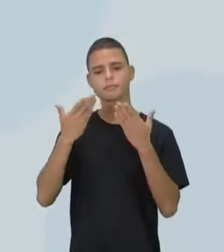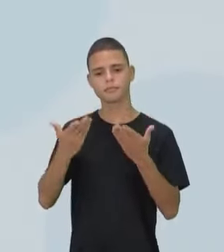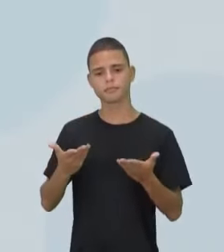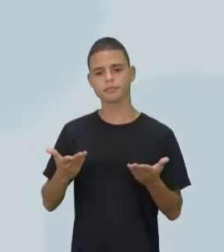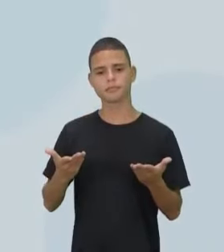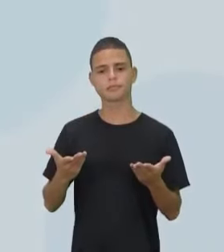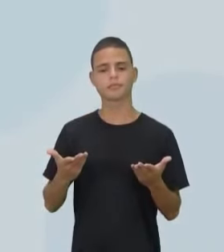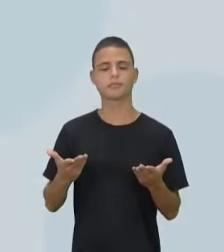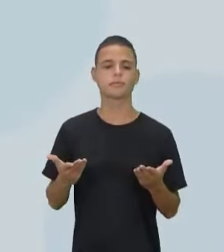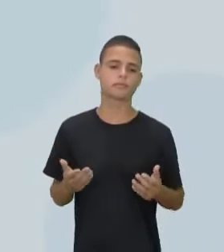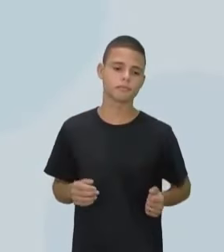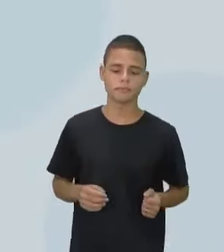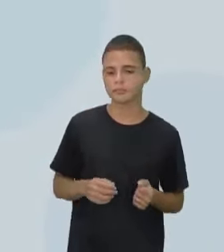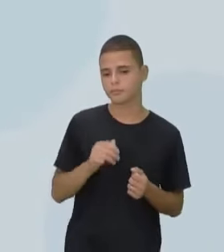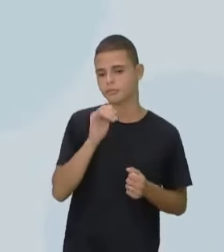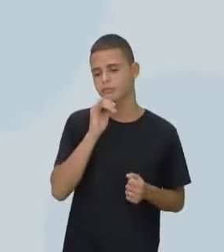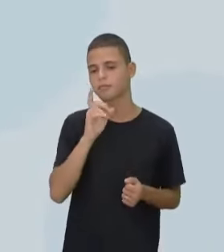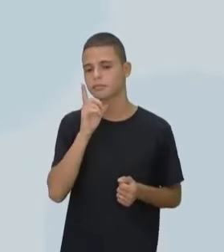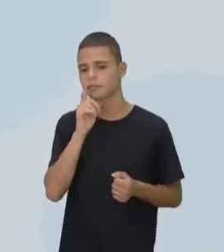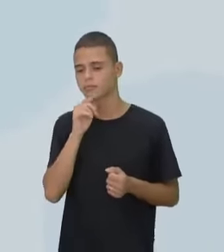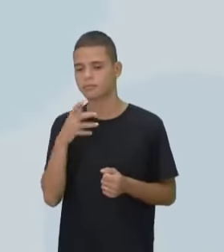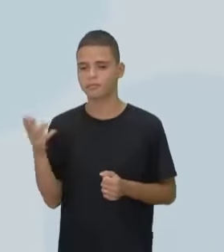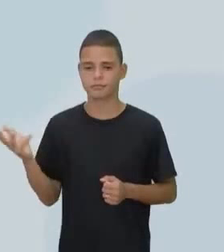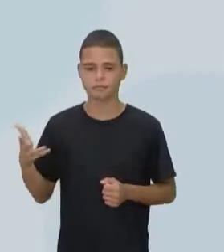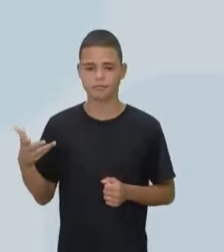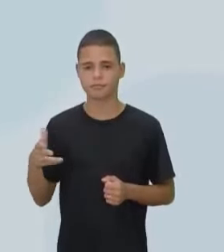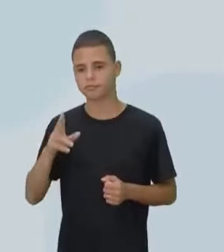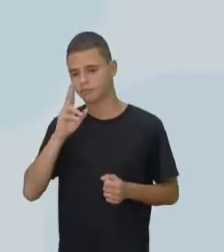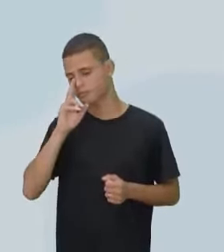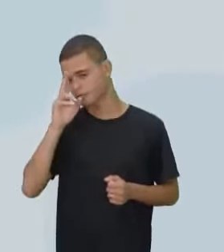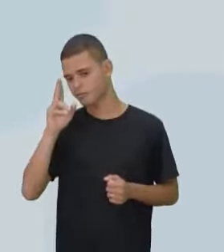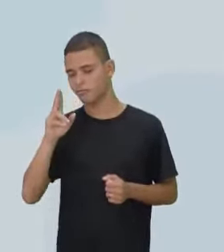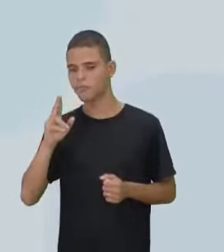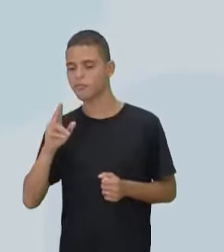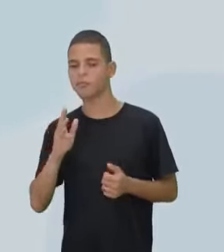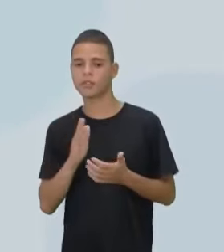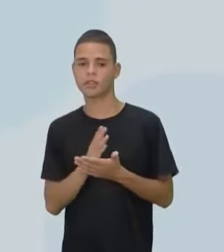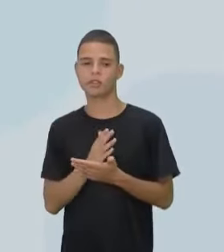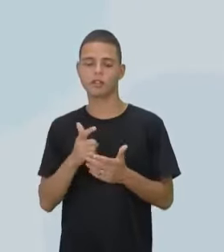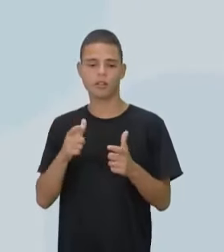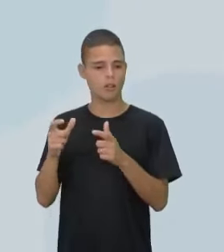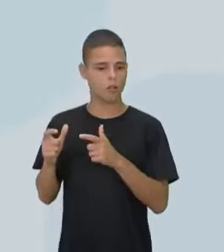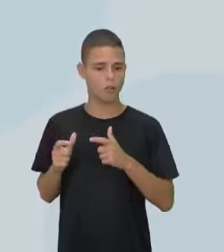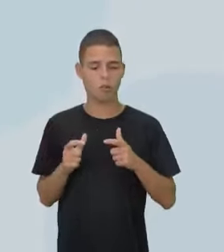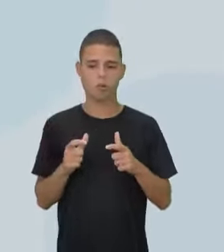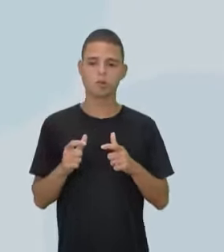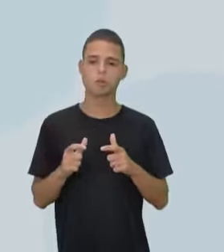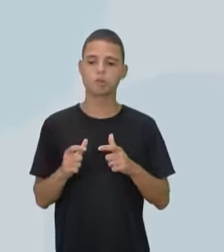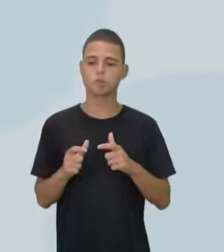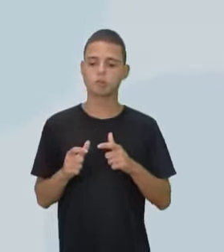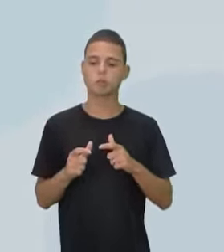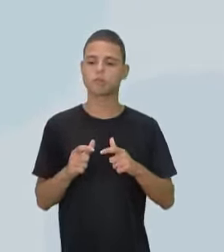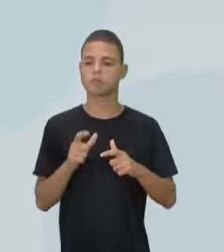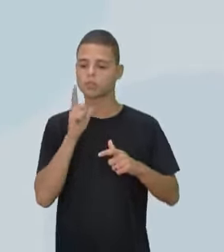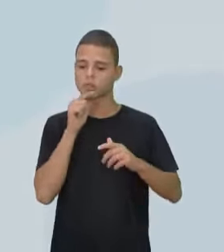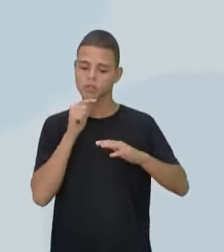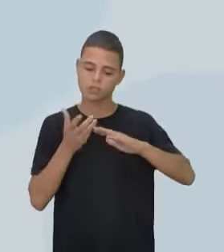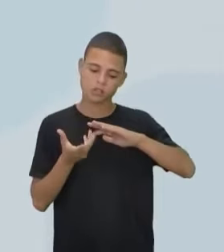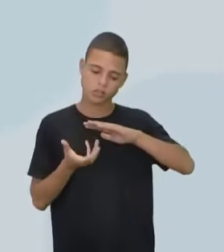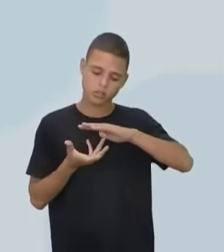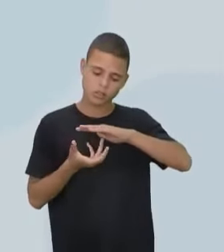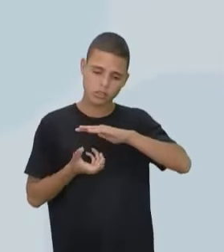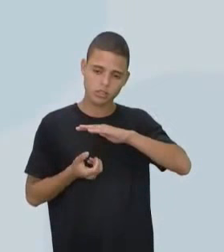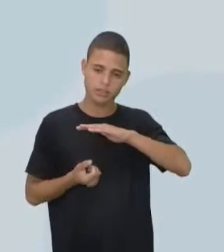água, né, que chegaria com muita velocidade, com muito volume em determinado local, fique retida, né,